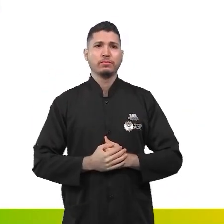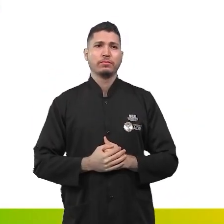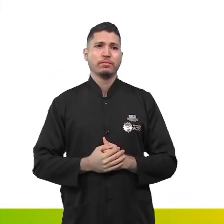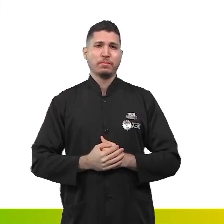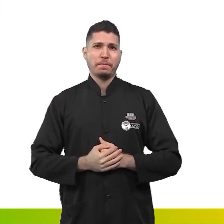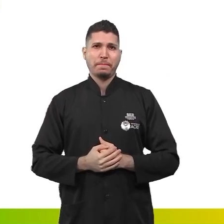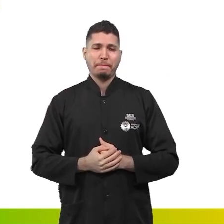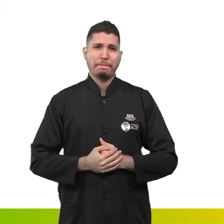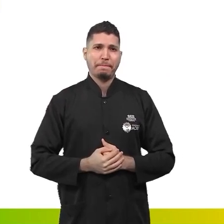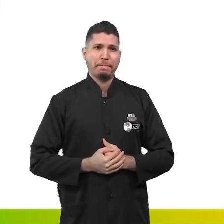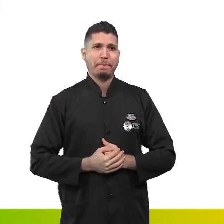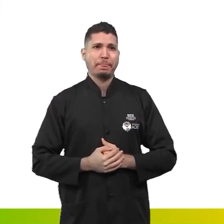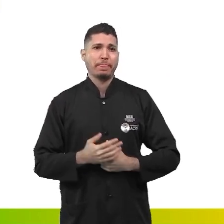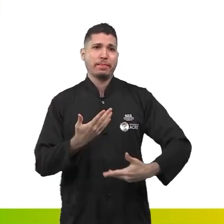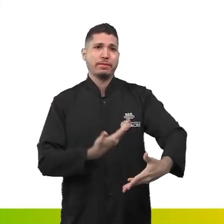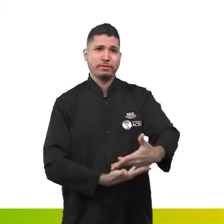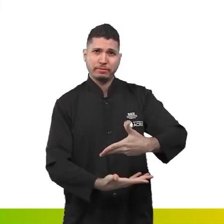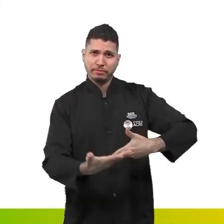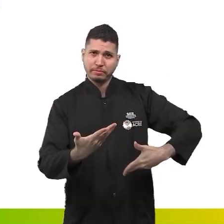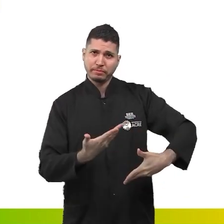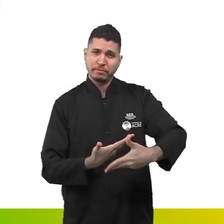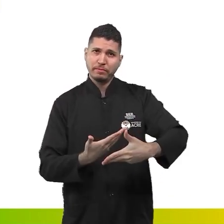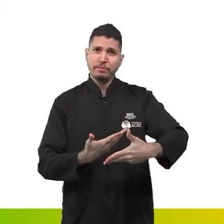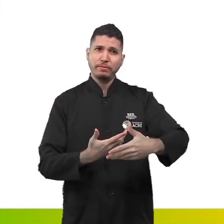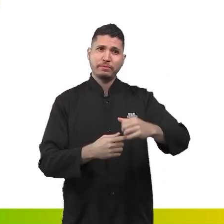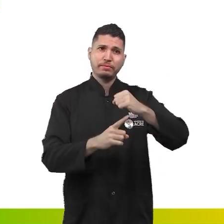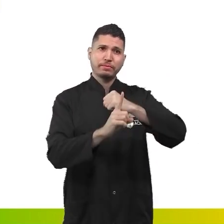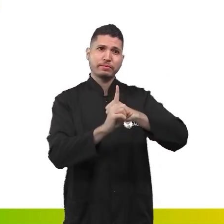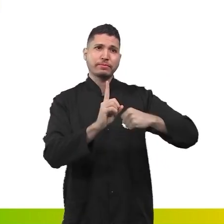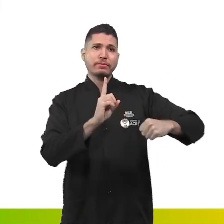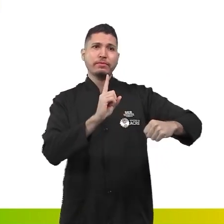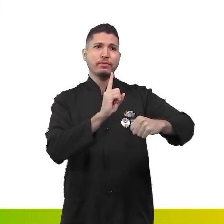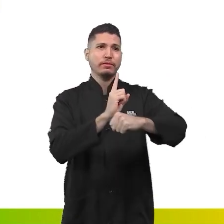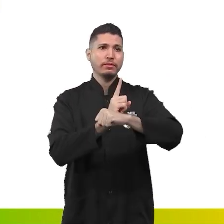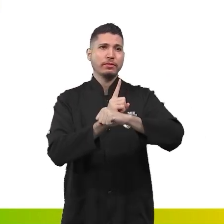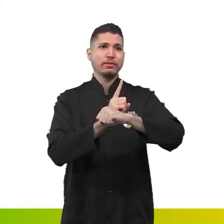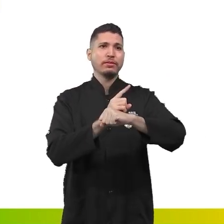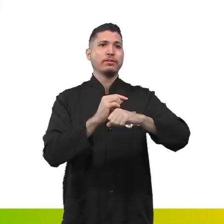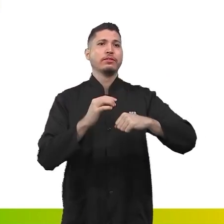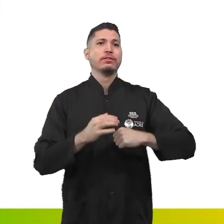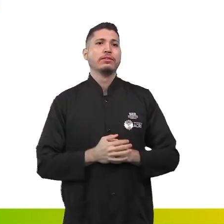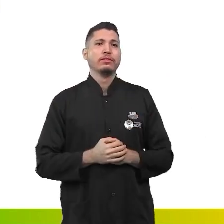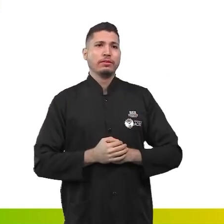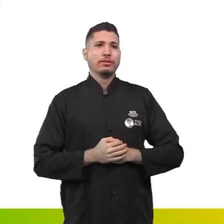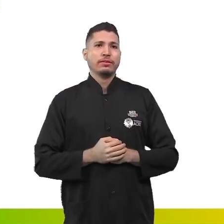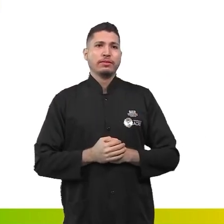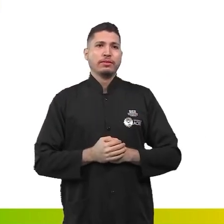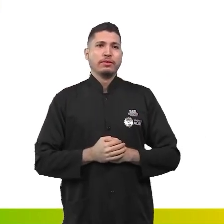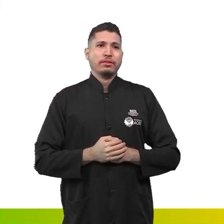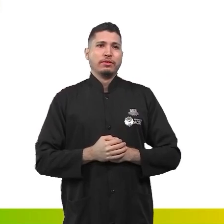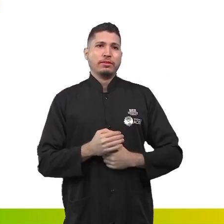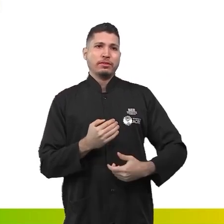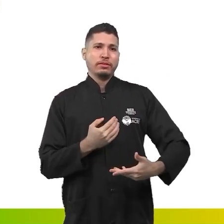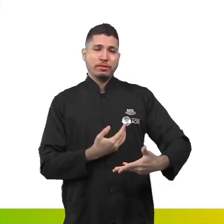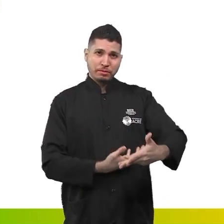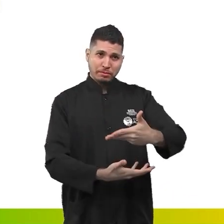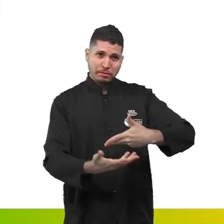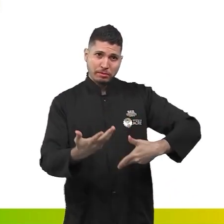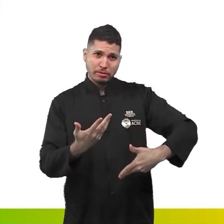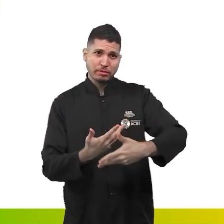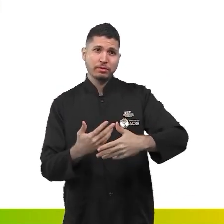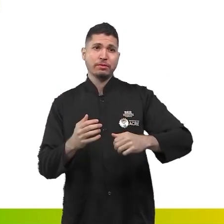quê? Socialização, processo pelo qual o indivíduo internaliza normas, valores